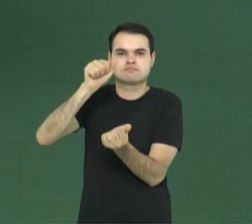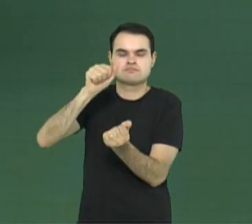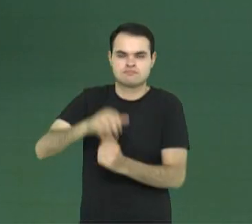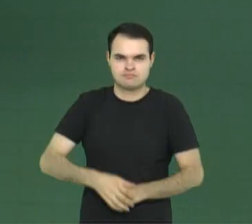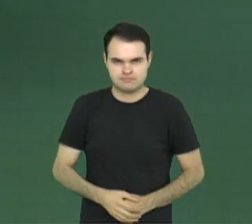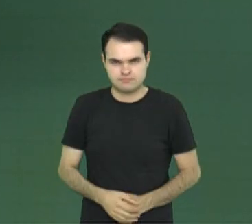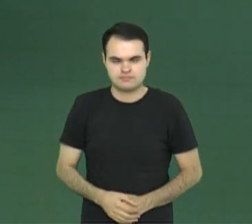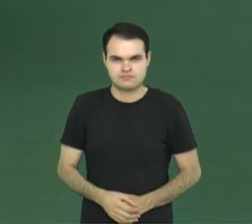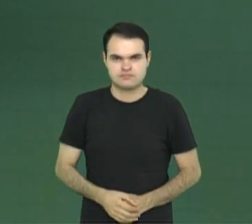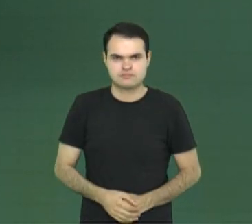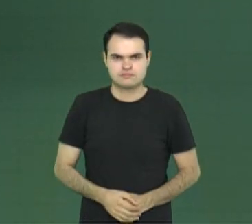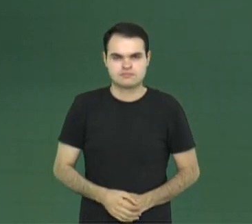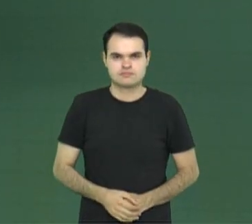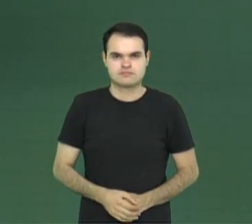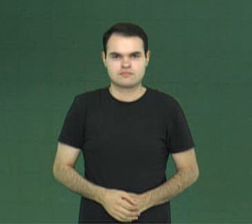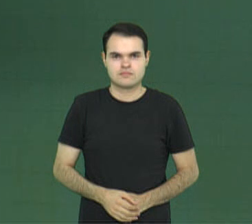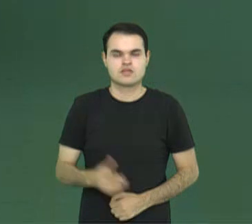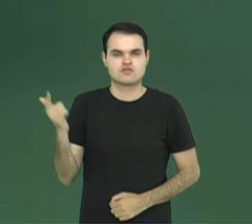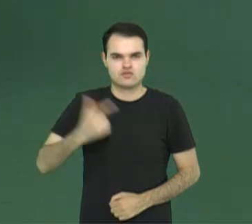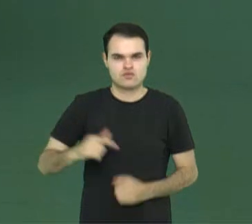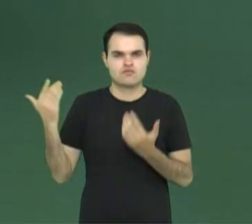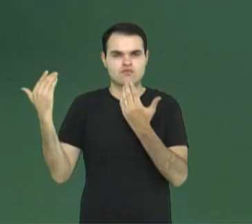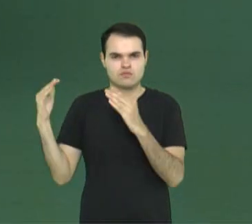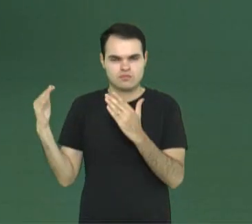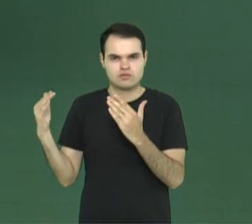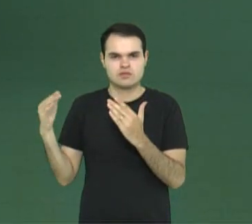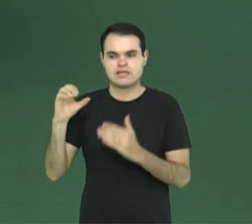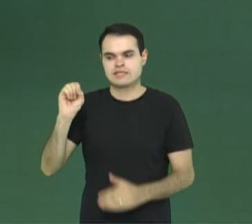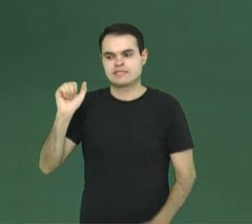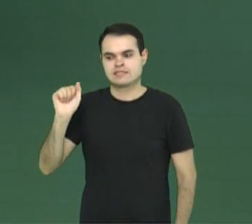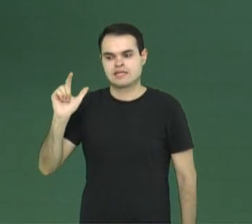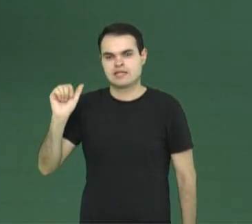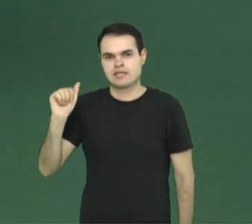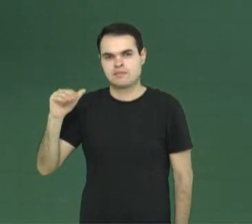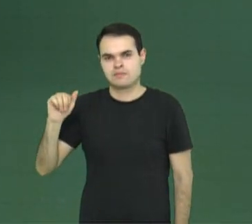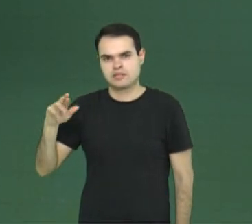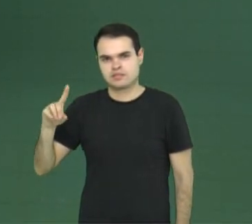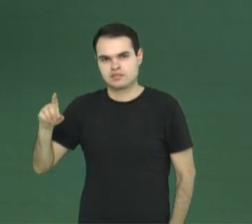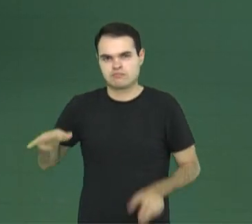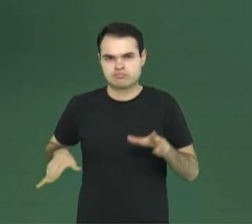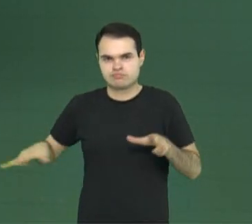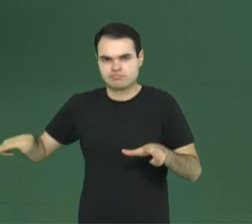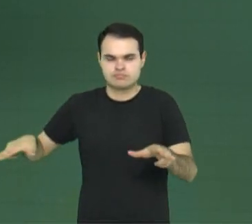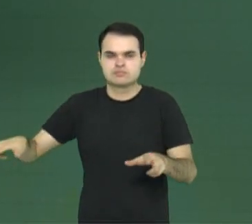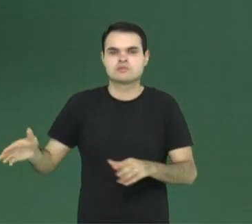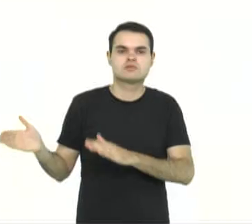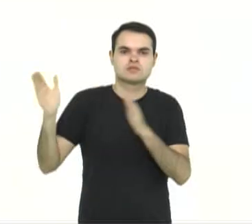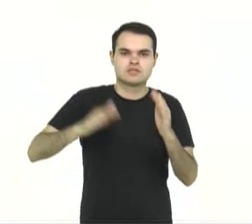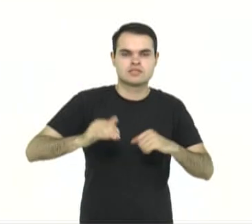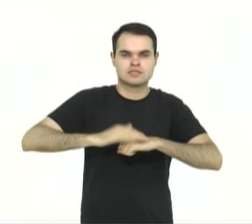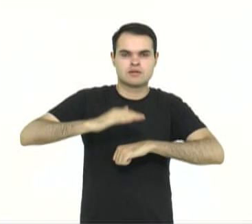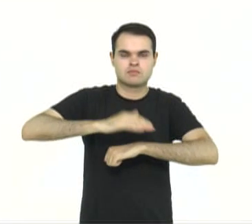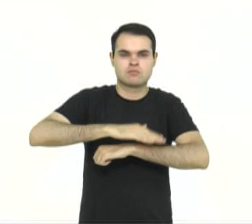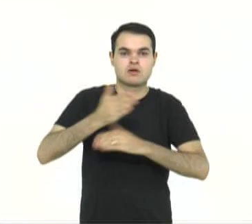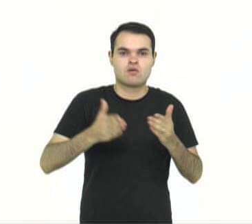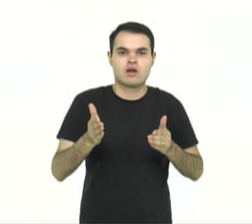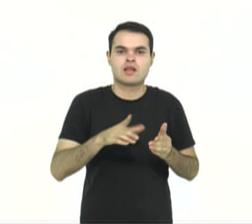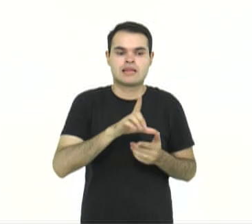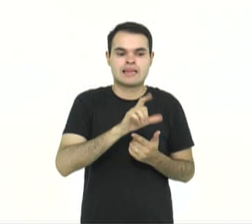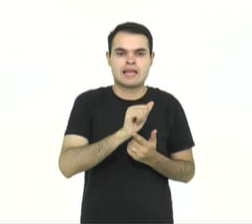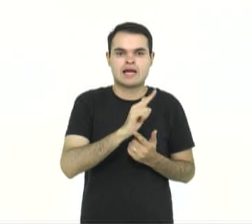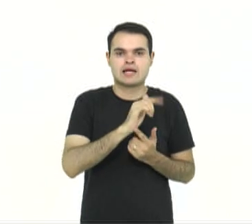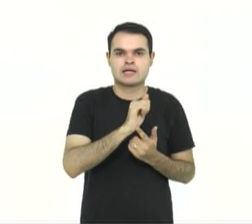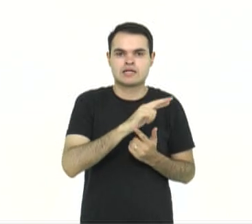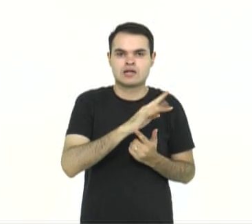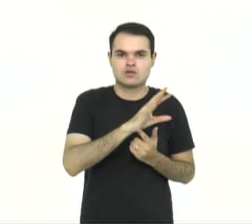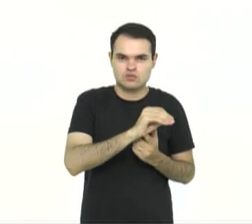estou comparando aqui, de novo, pulmão de salamandra, de sapo e agora de lagarto. Notem que nos lagartos,